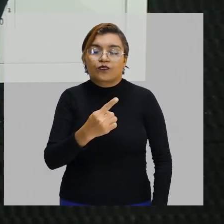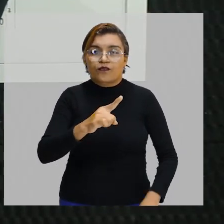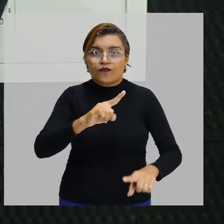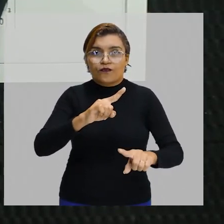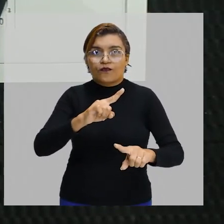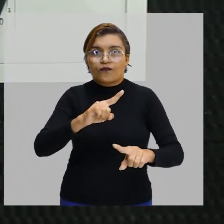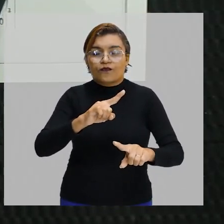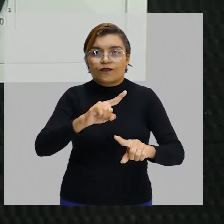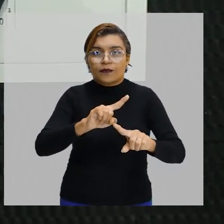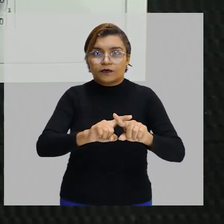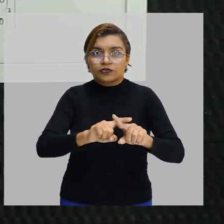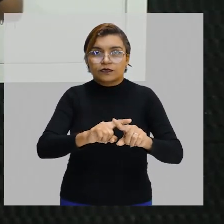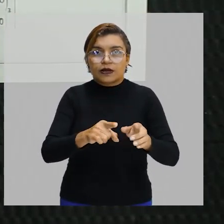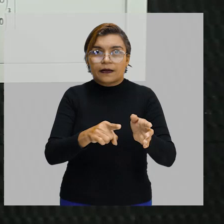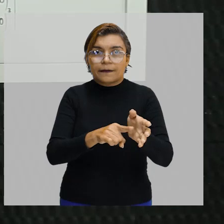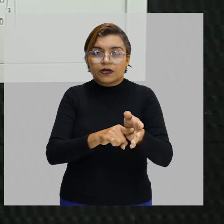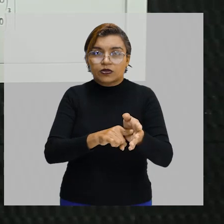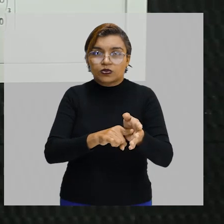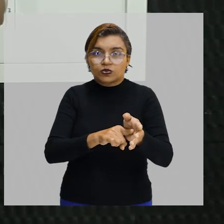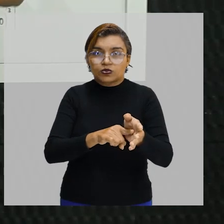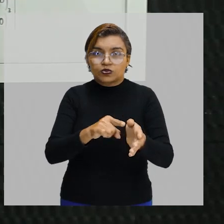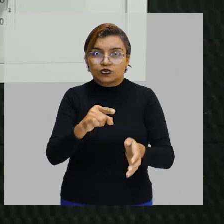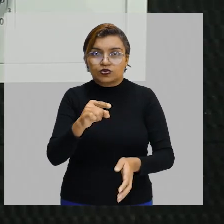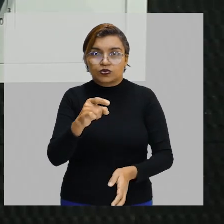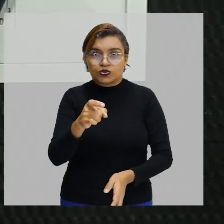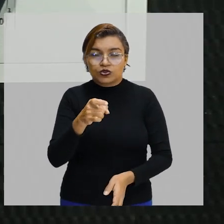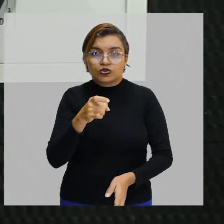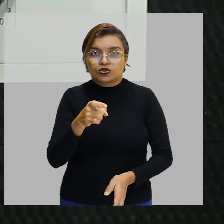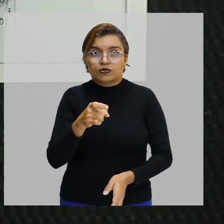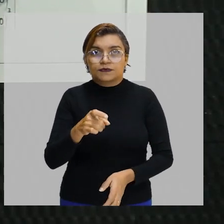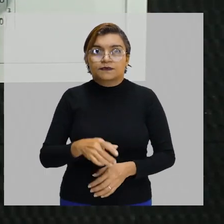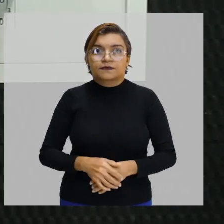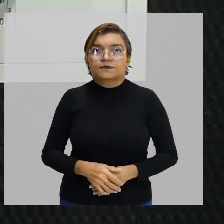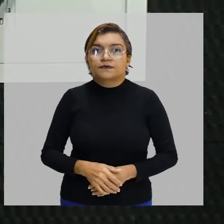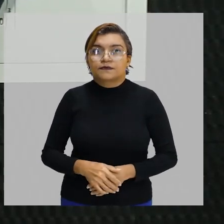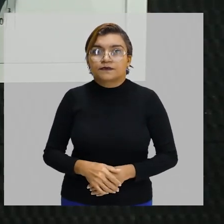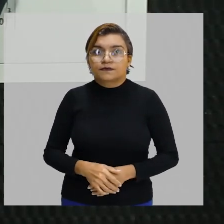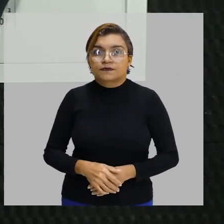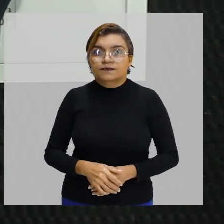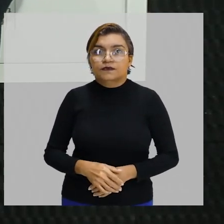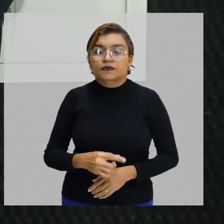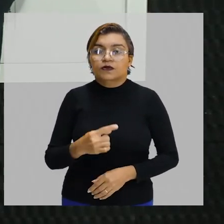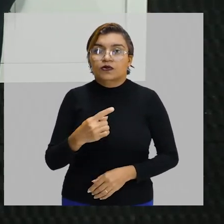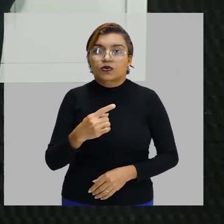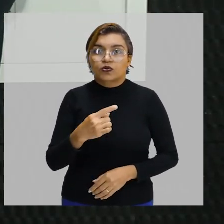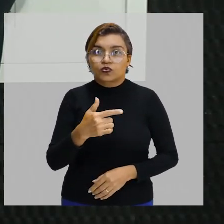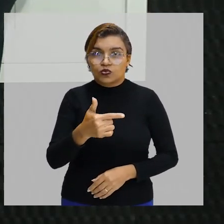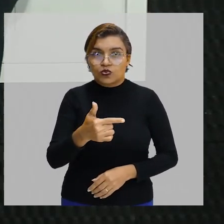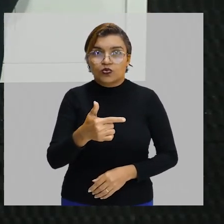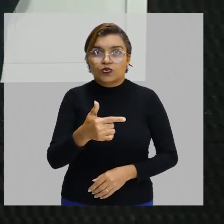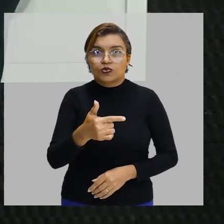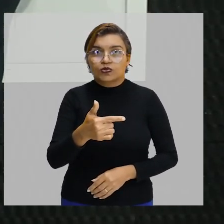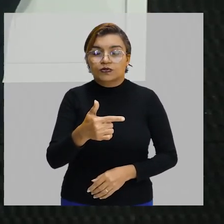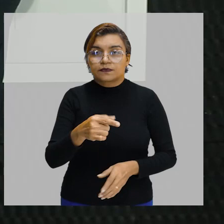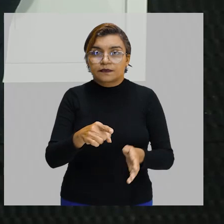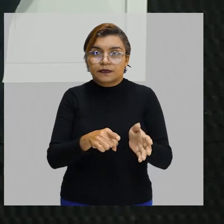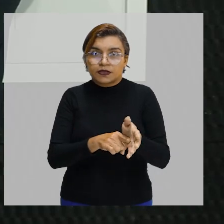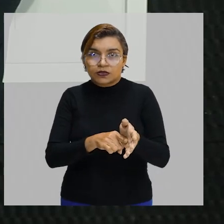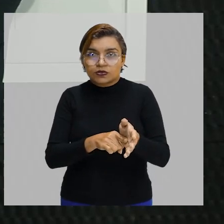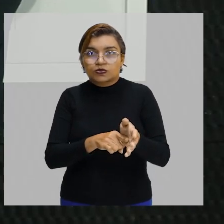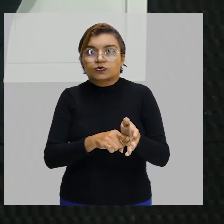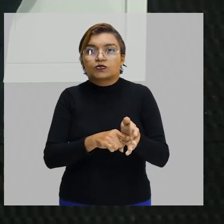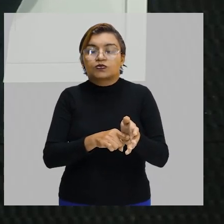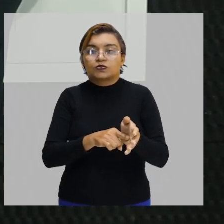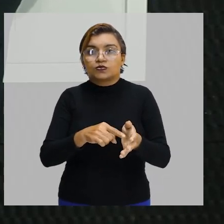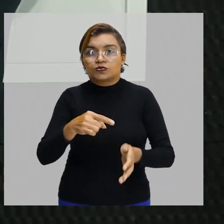multiplicado por menos x, o 2 menos x e o 2